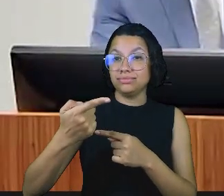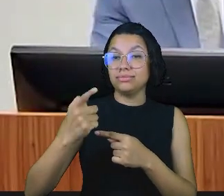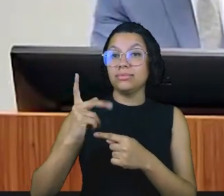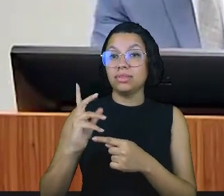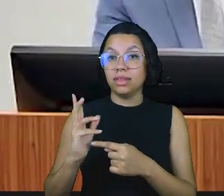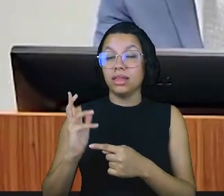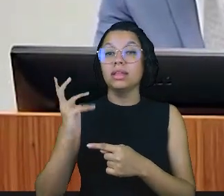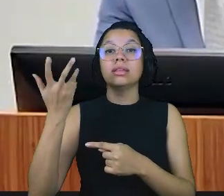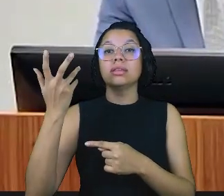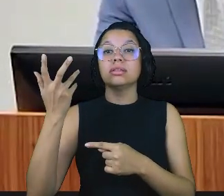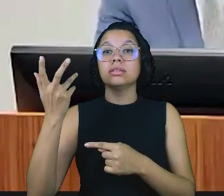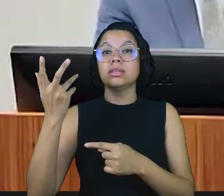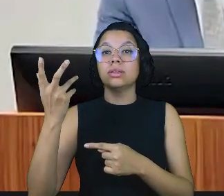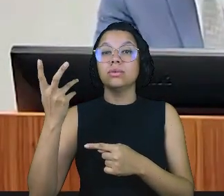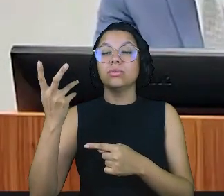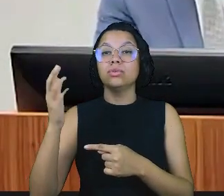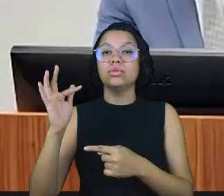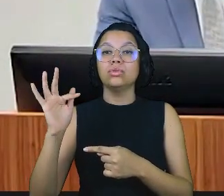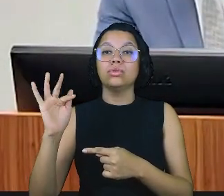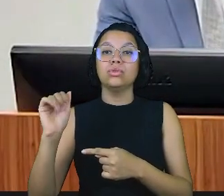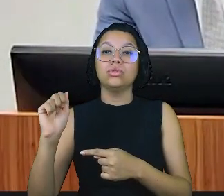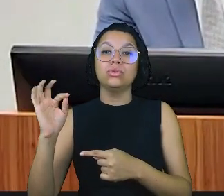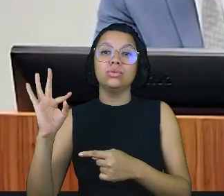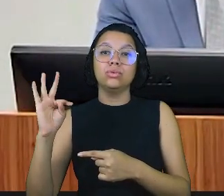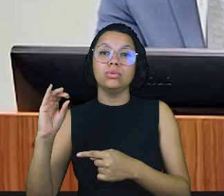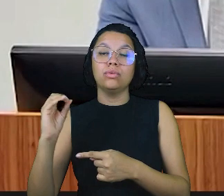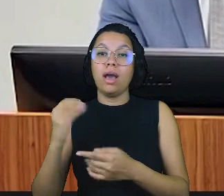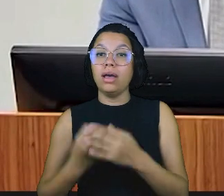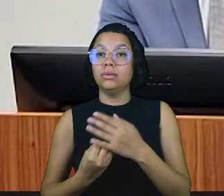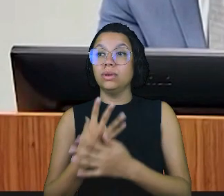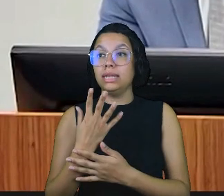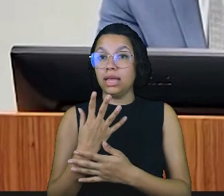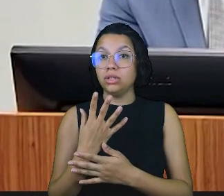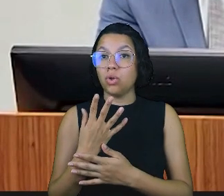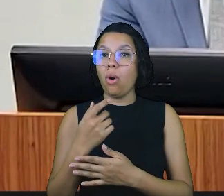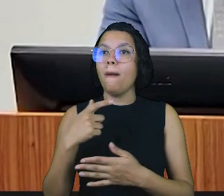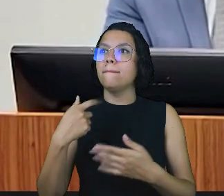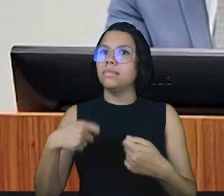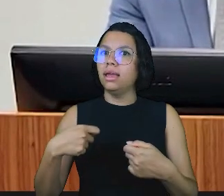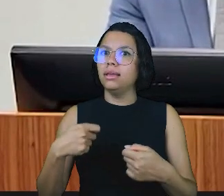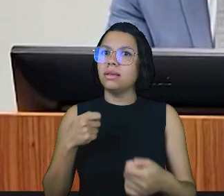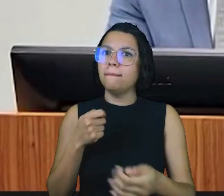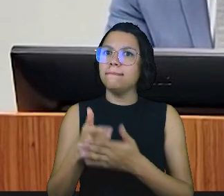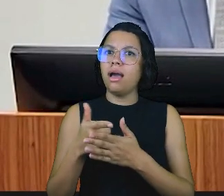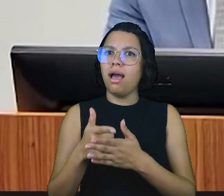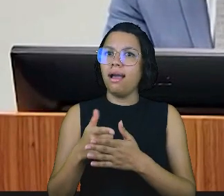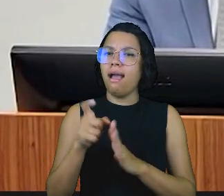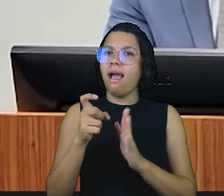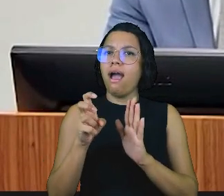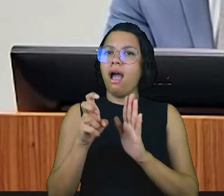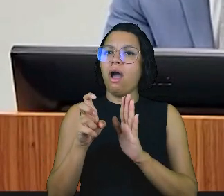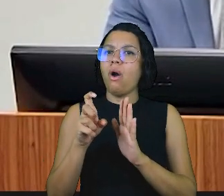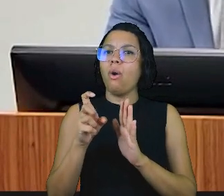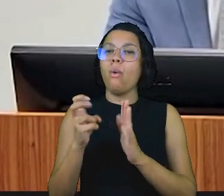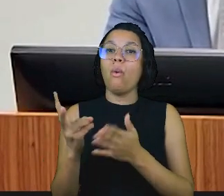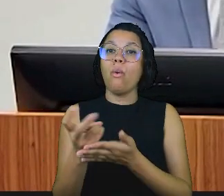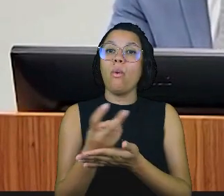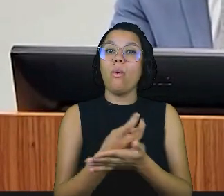Realizou o fato gerador, tem que pagar o tributo. Ok, mas se não pagou o tributo e assume um comportamento que